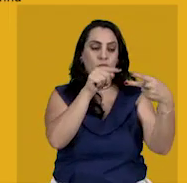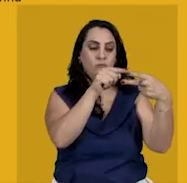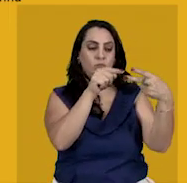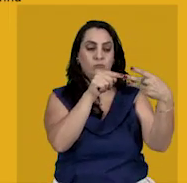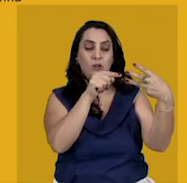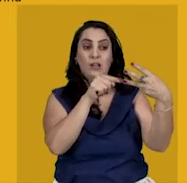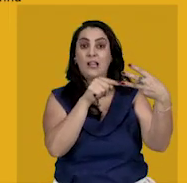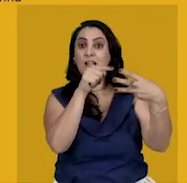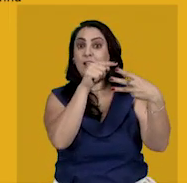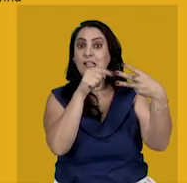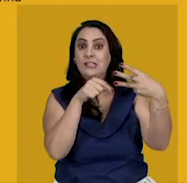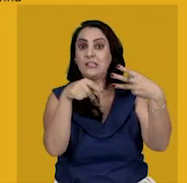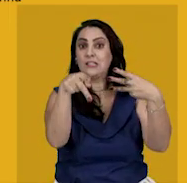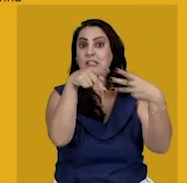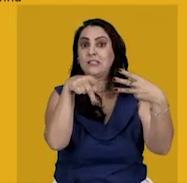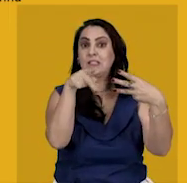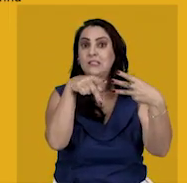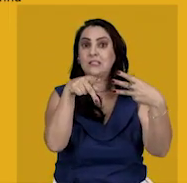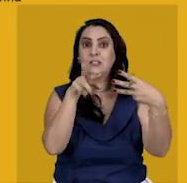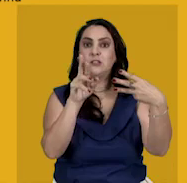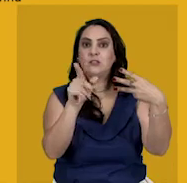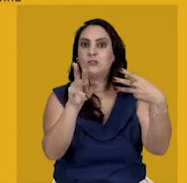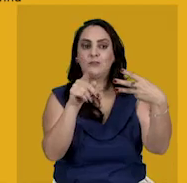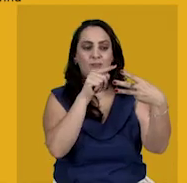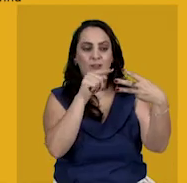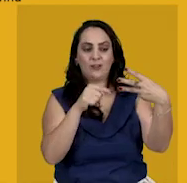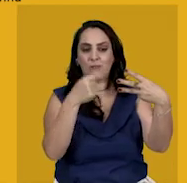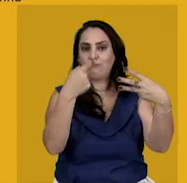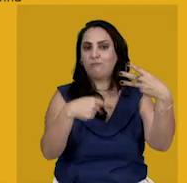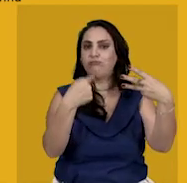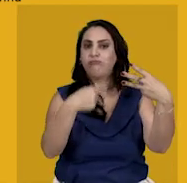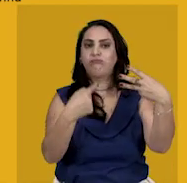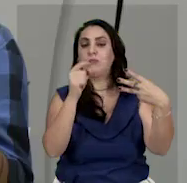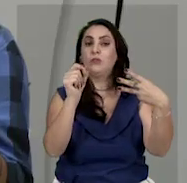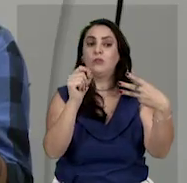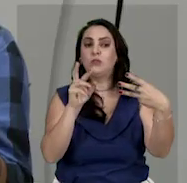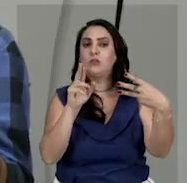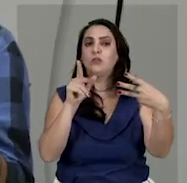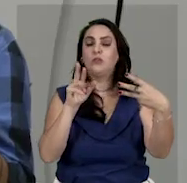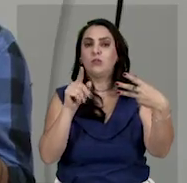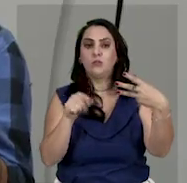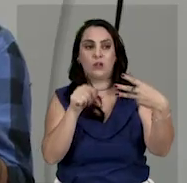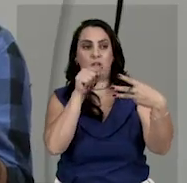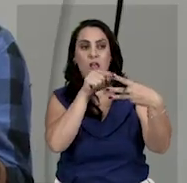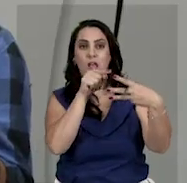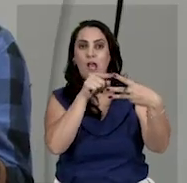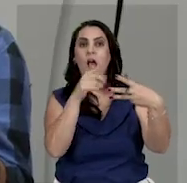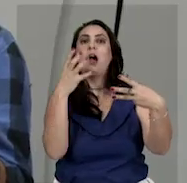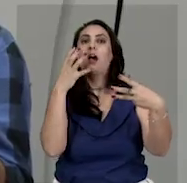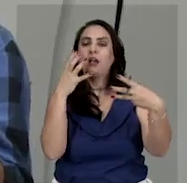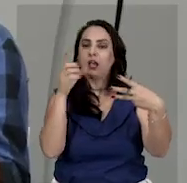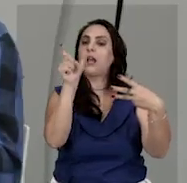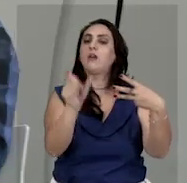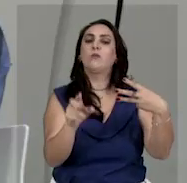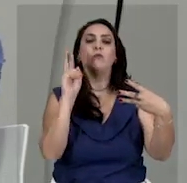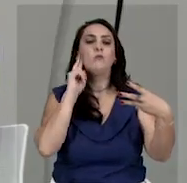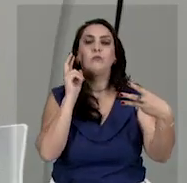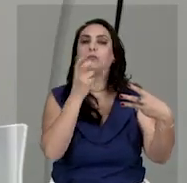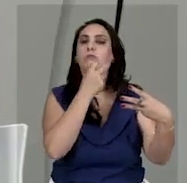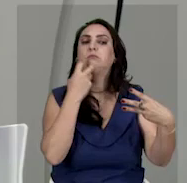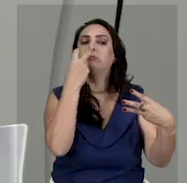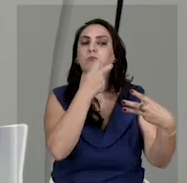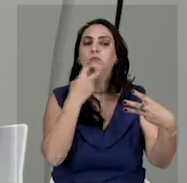discussão, em Paris, na França, outra discussão. Porque uns defendiam a oralização da pessoa surda,